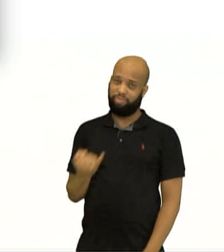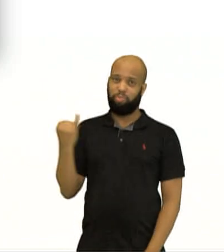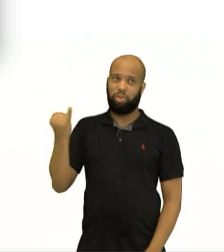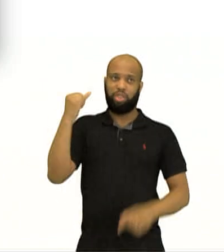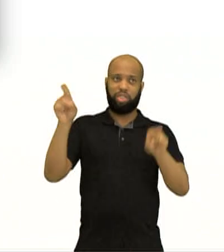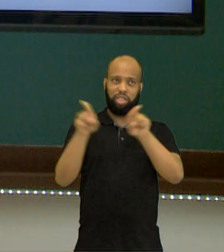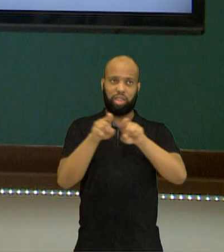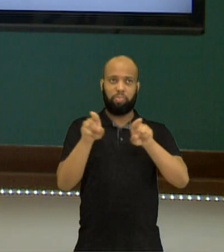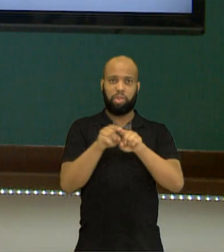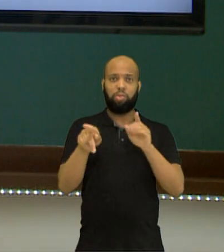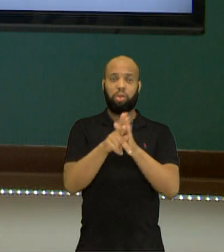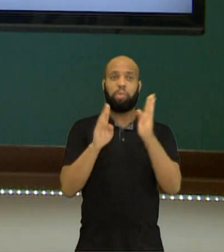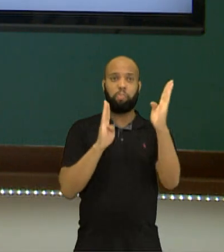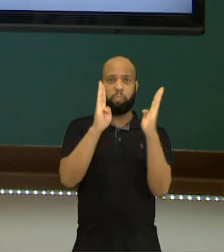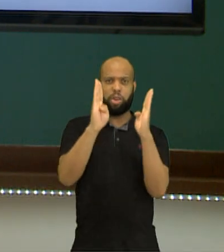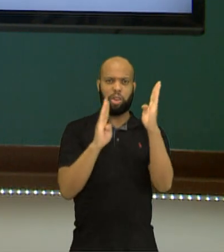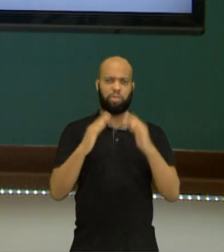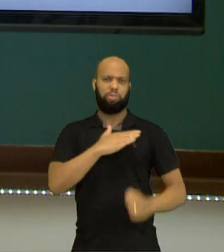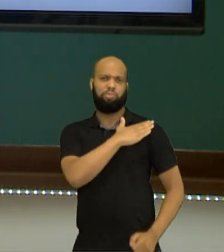Na ditadura militar,